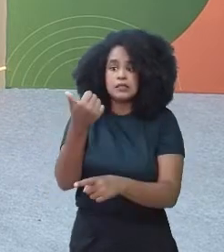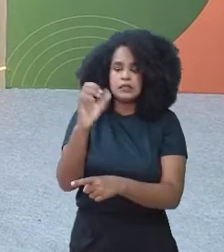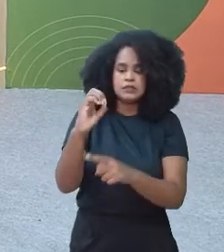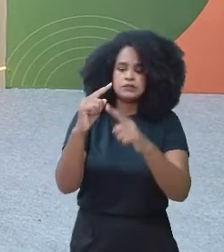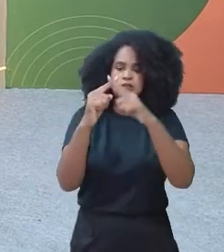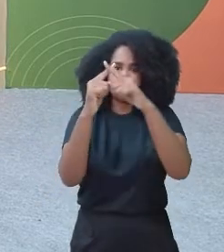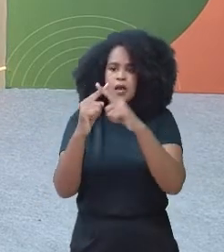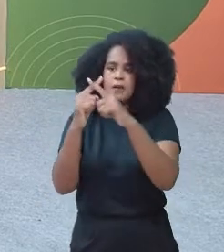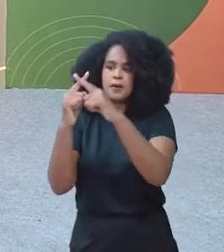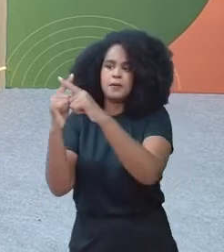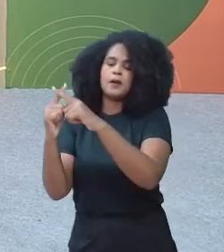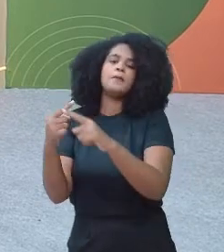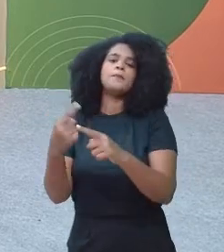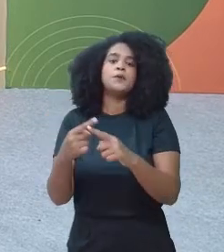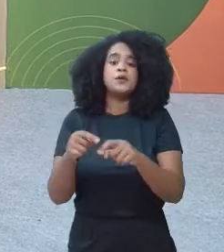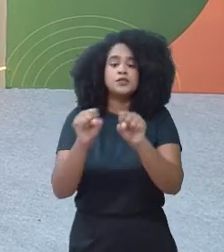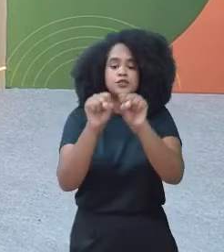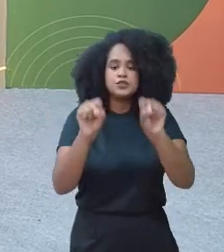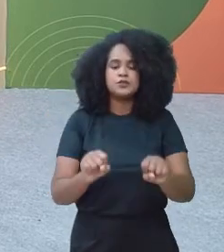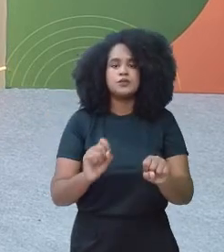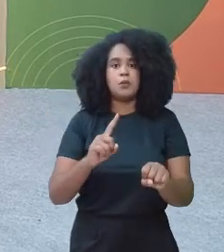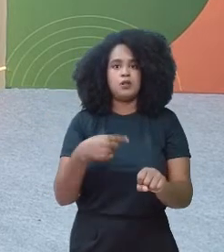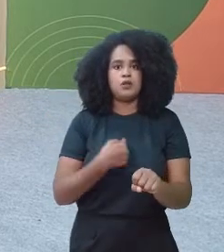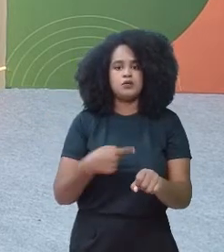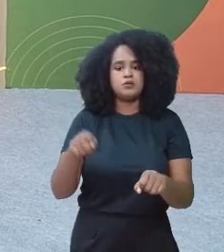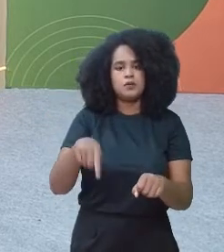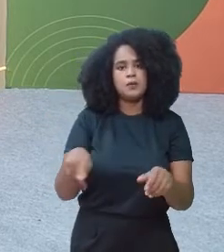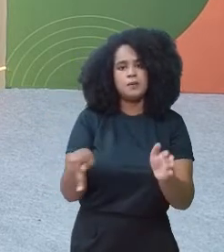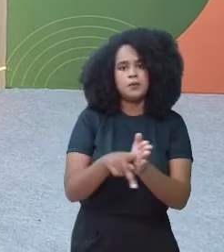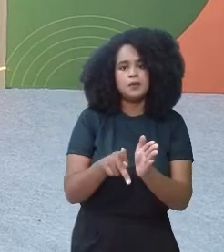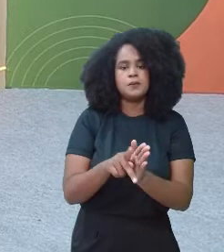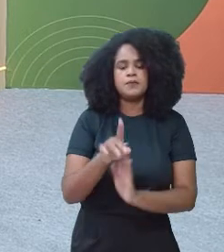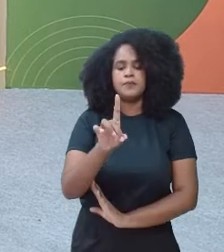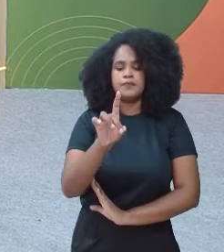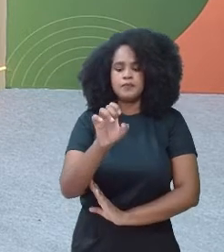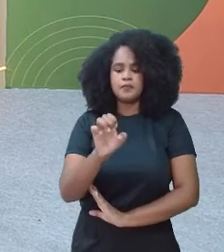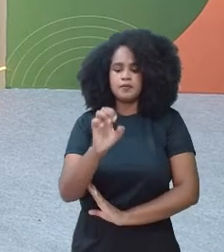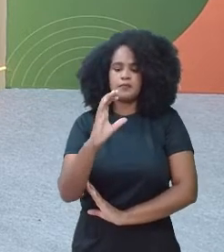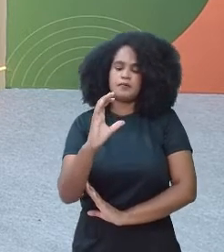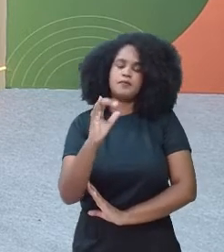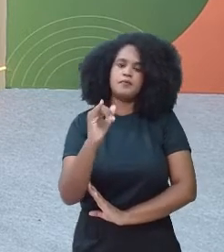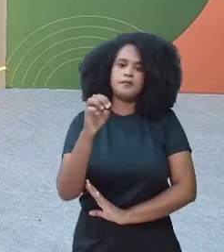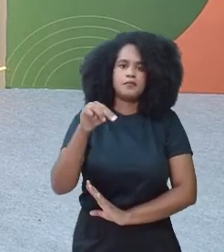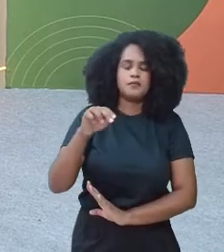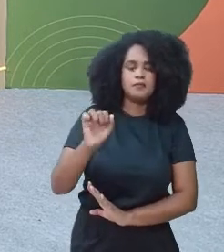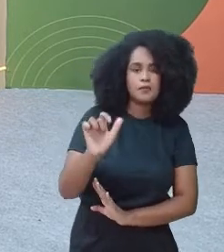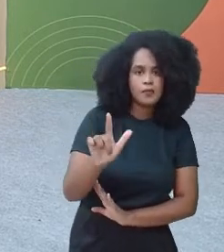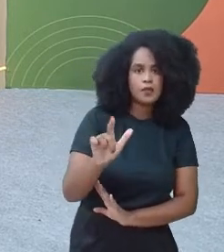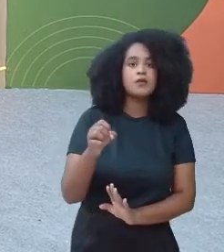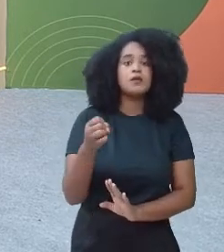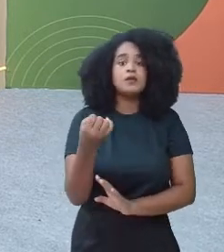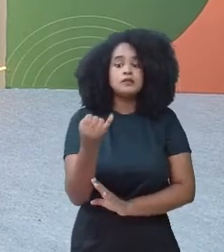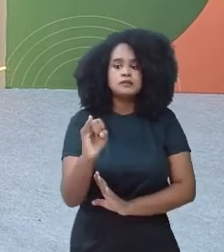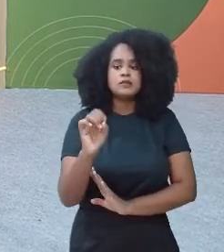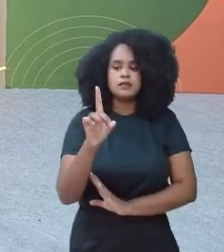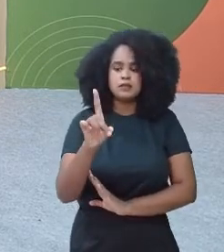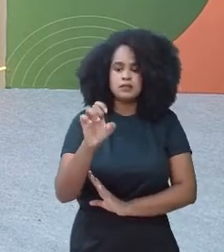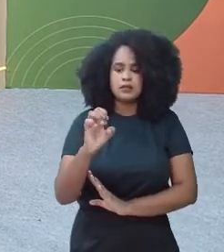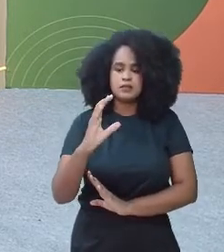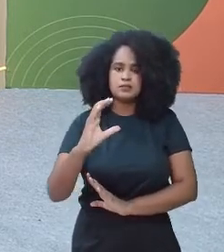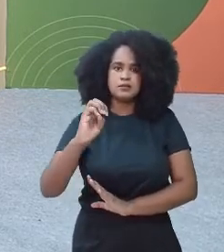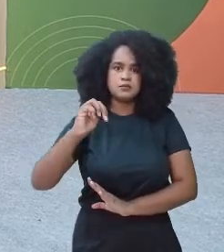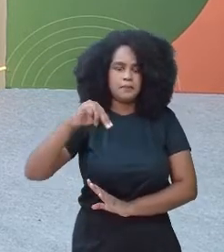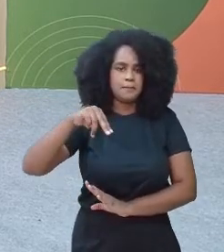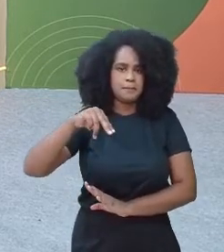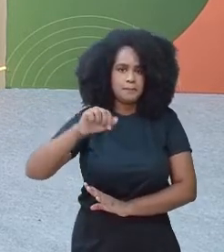sistema decimal. E por ser um sistema decimal, a gente vai utilizar esse produto ou essa divisão, né, essa multiplicação ou